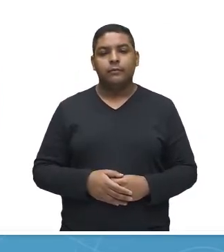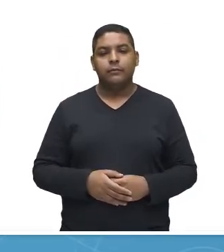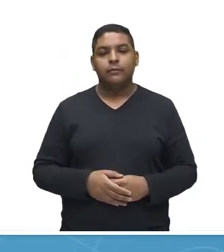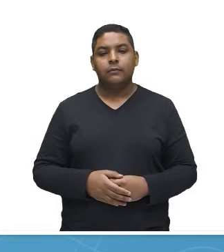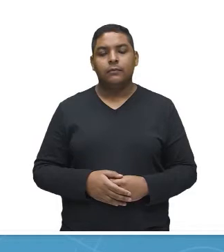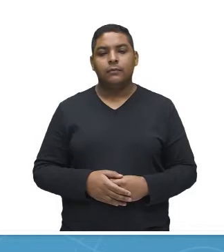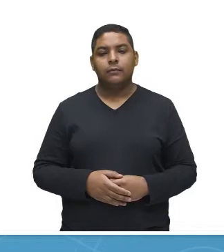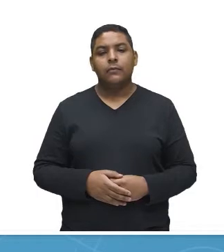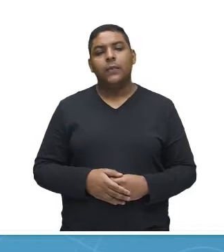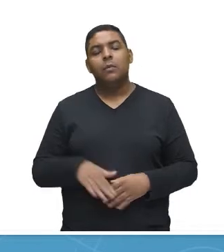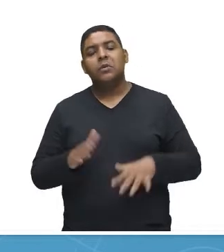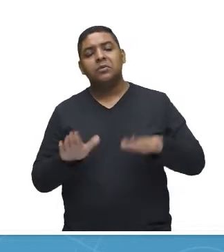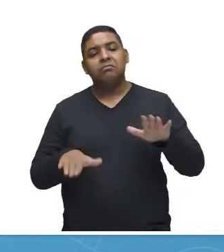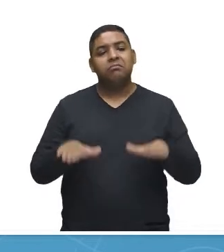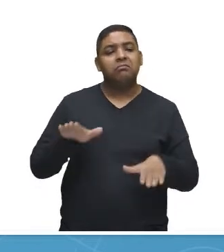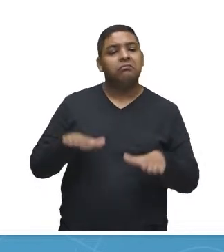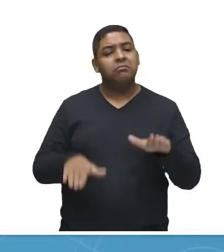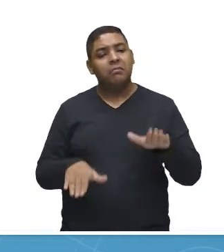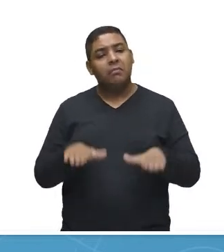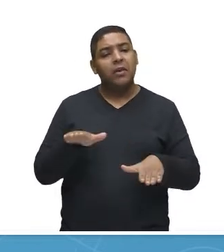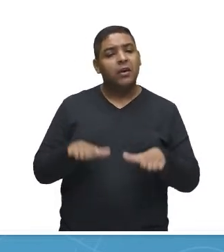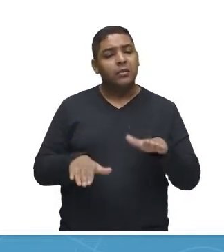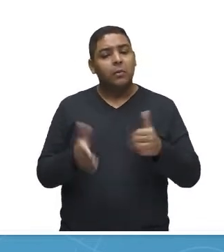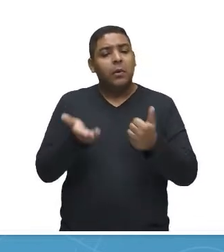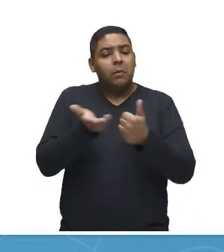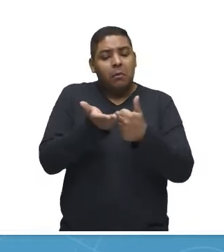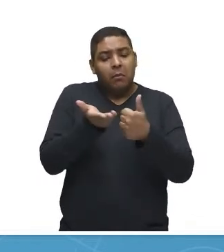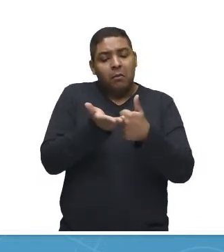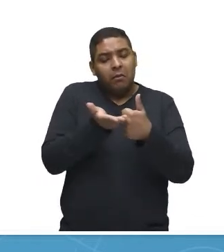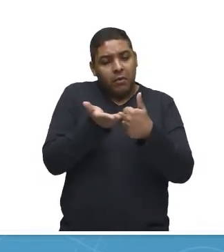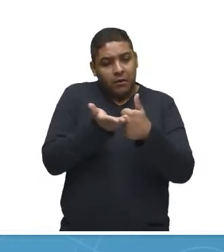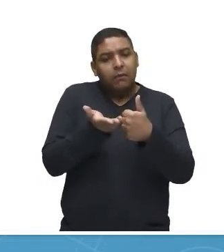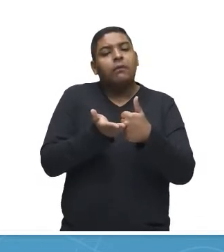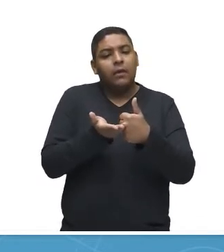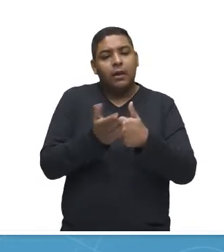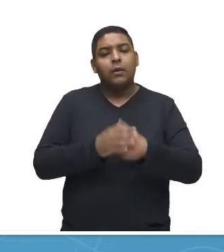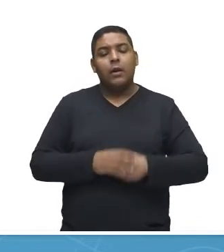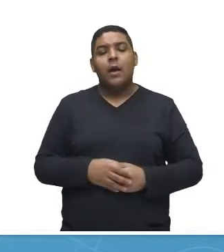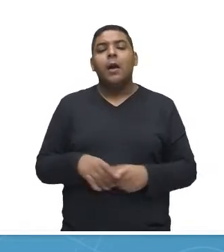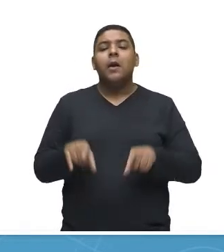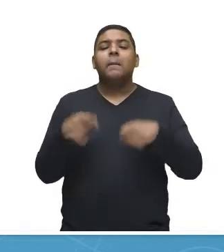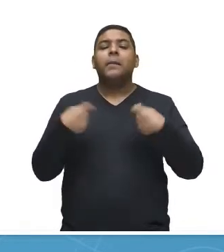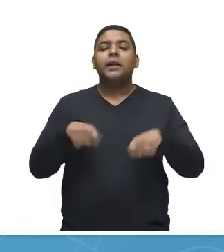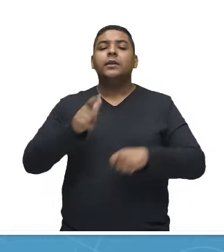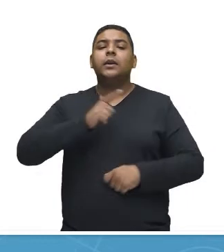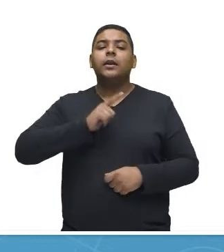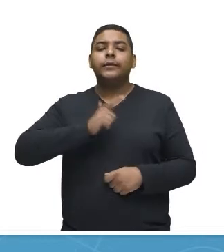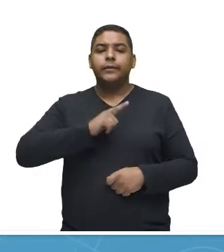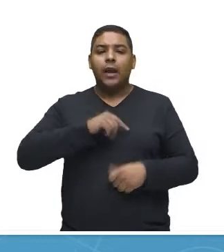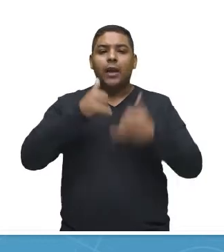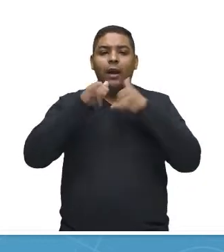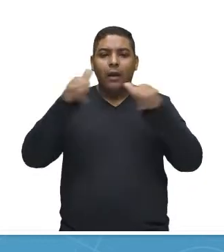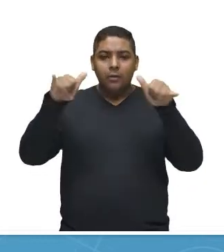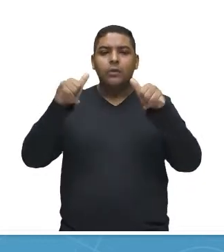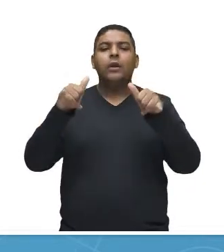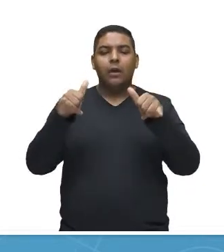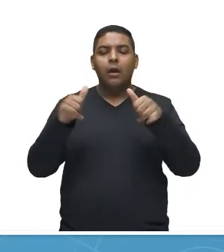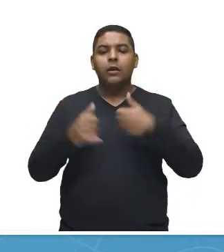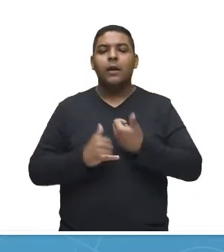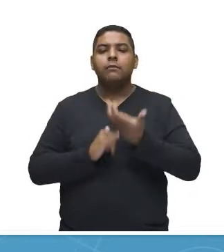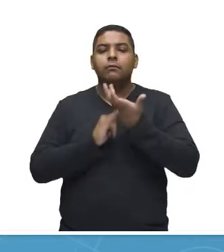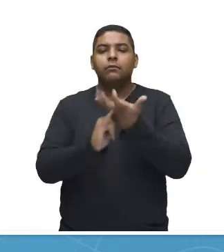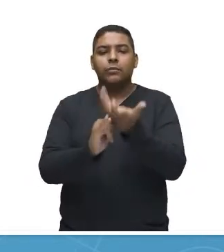pessoa moderadamente ativa, a pessoa tem que ter um gasto energético de 1.000 calorias,